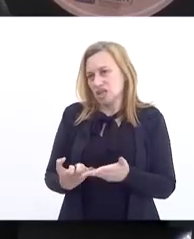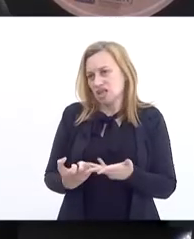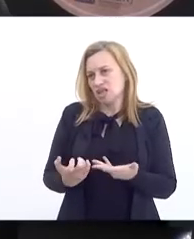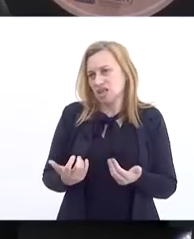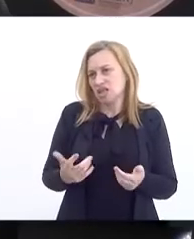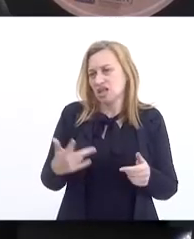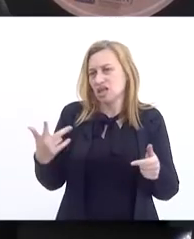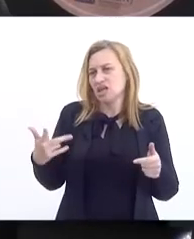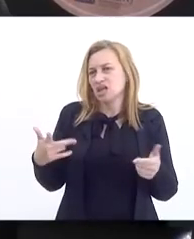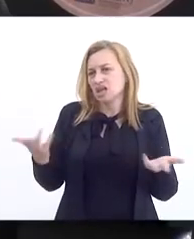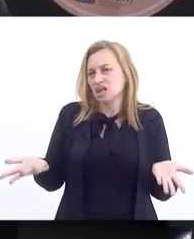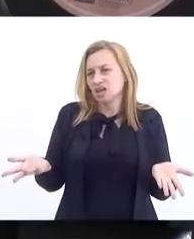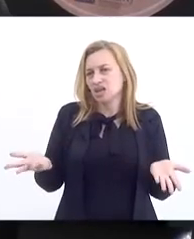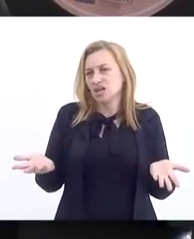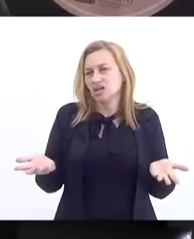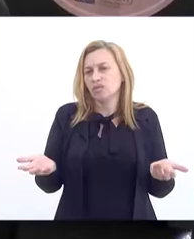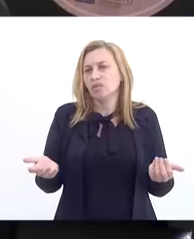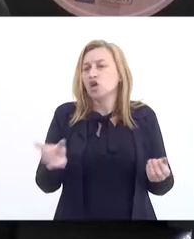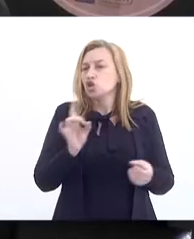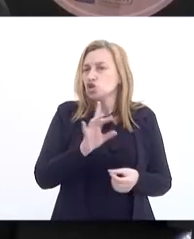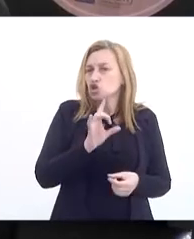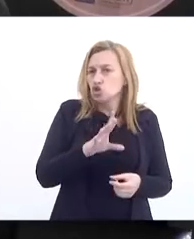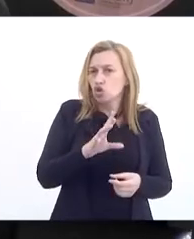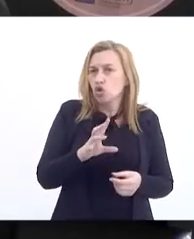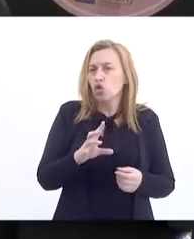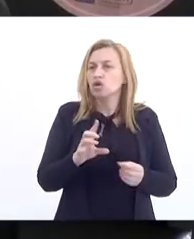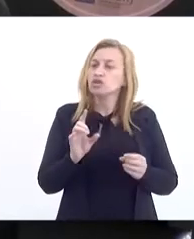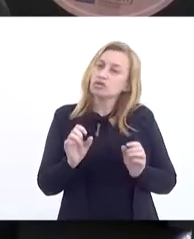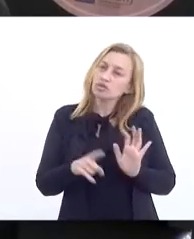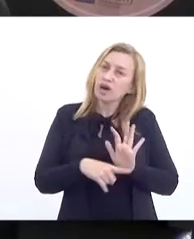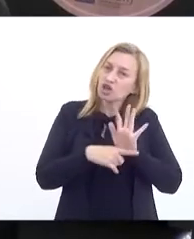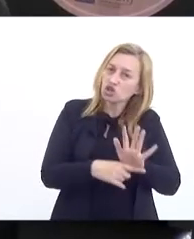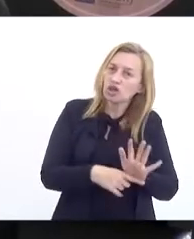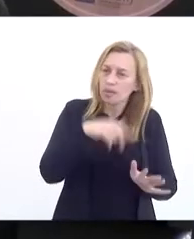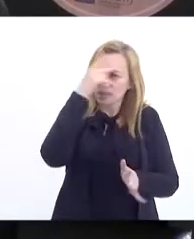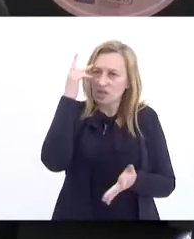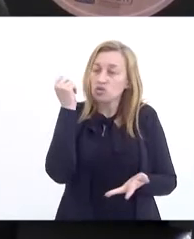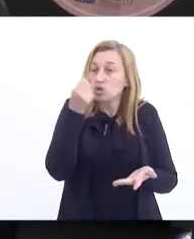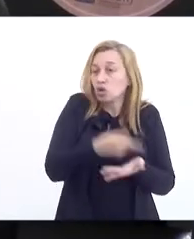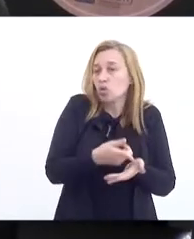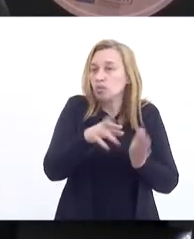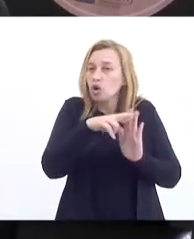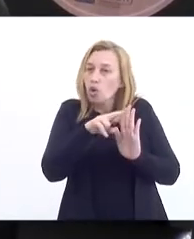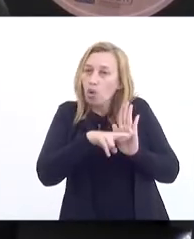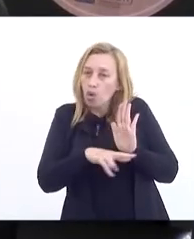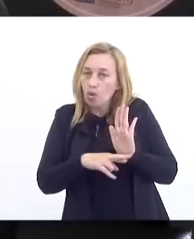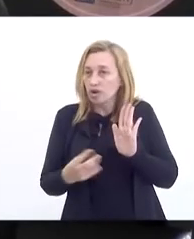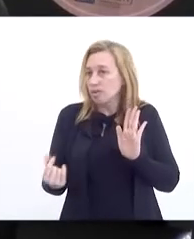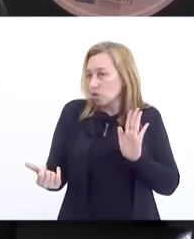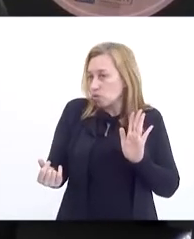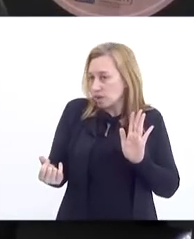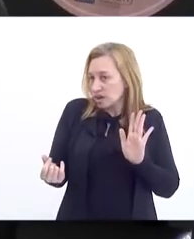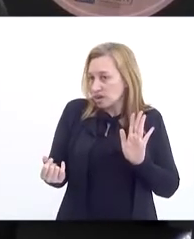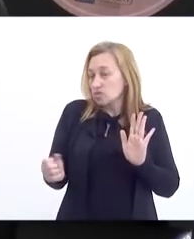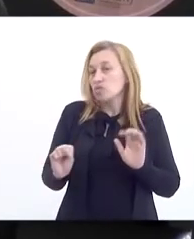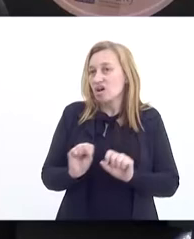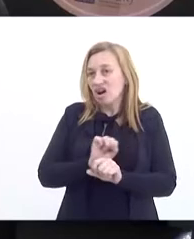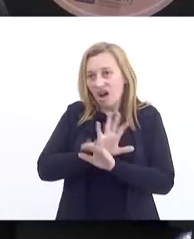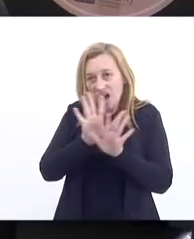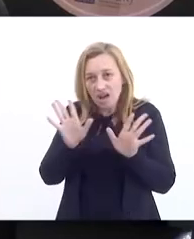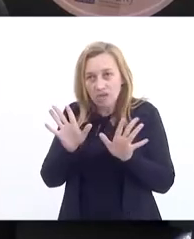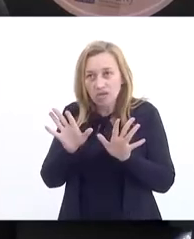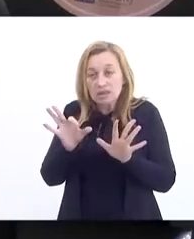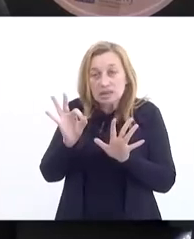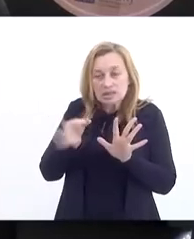interferência nesse sentido só poderia ser no âmbito da defesa do consumidor, por exemplo, estabelecer regras para que o preço seja claro e